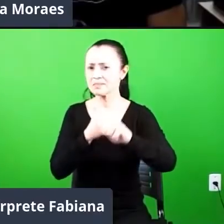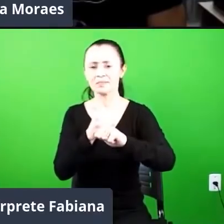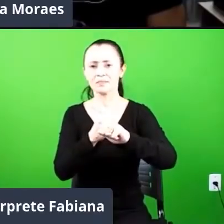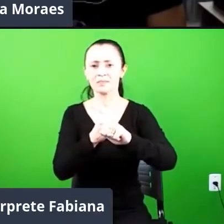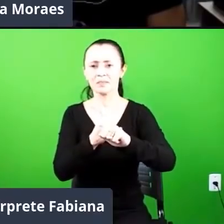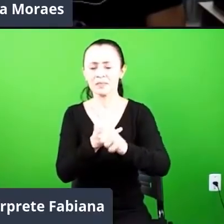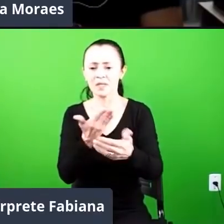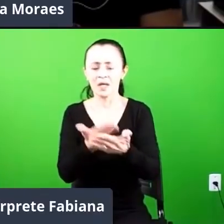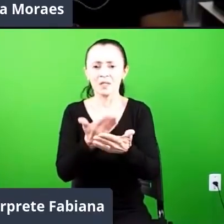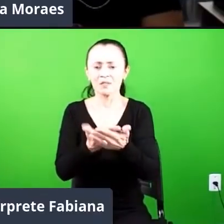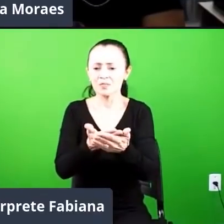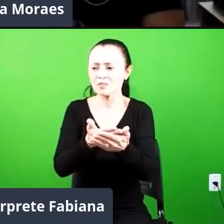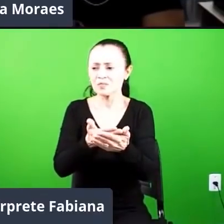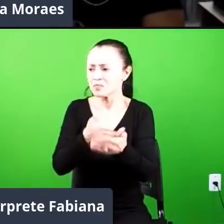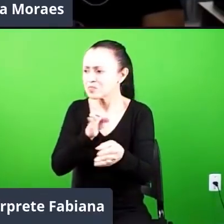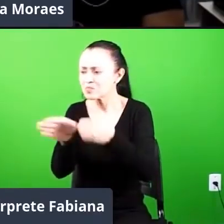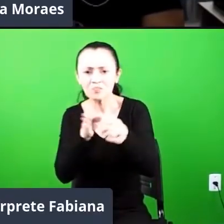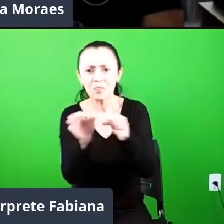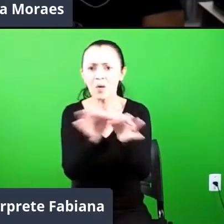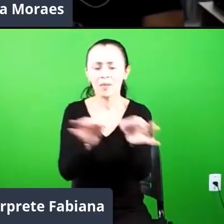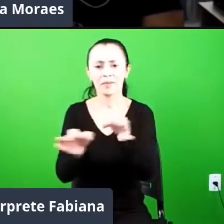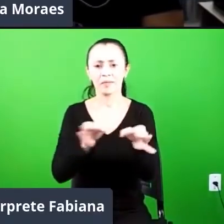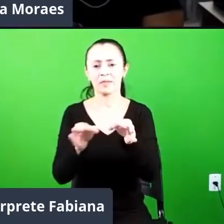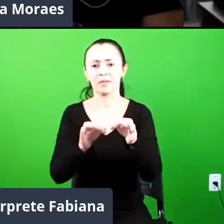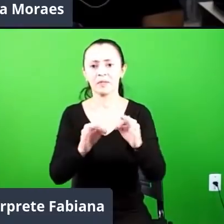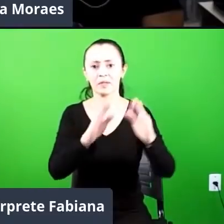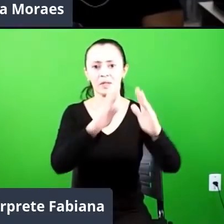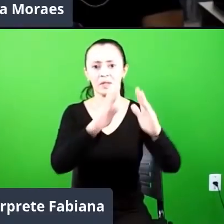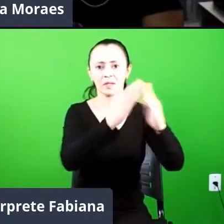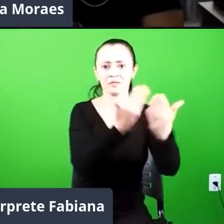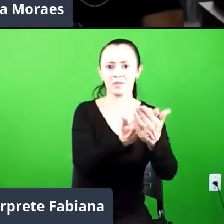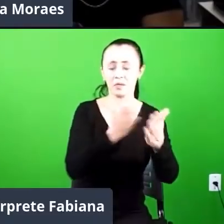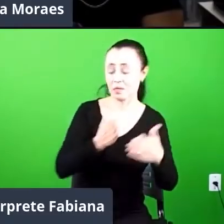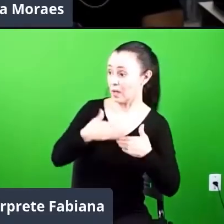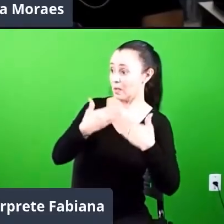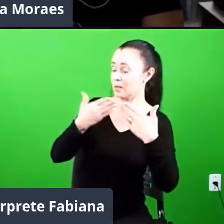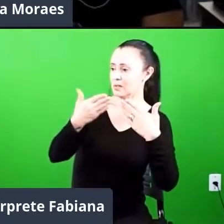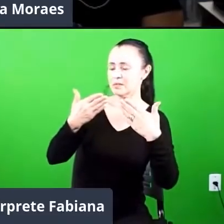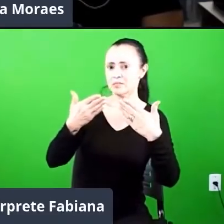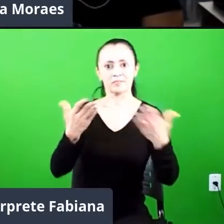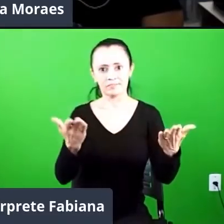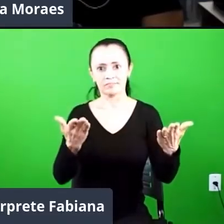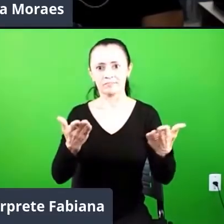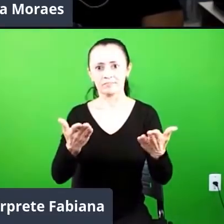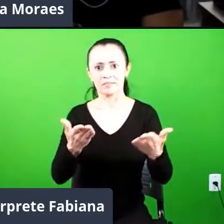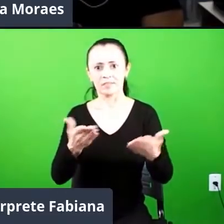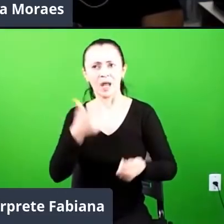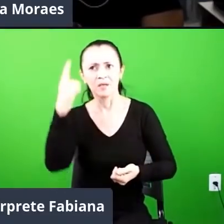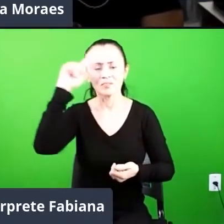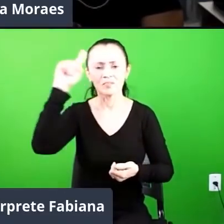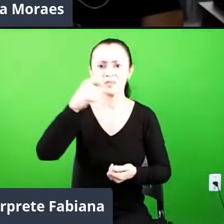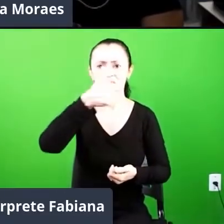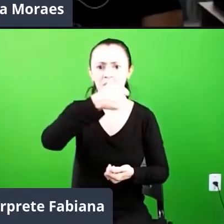Estudo dirigido. A escola foi pega de surpresa, né, nesse momento. 17 de março, fomos